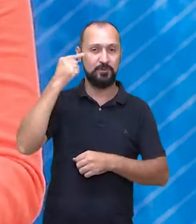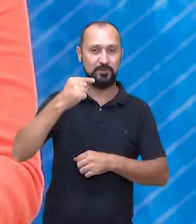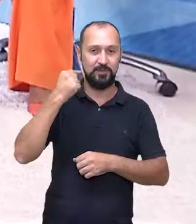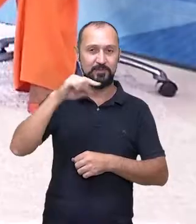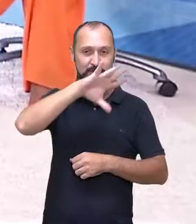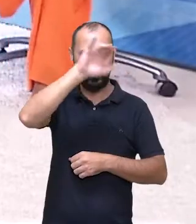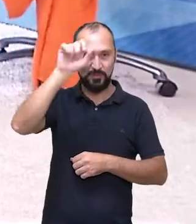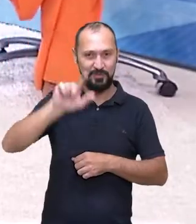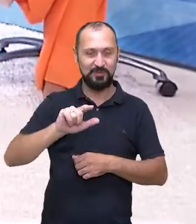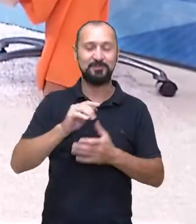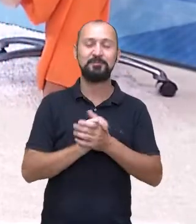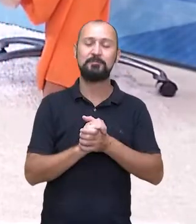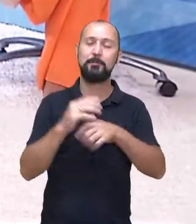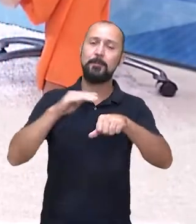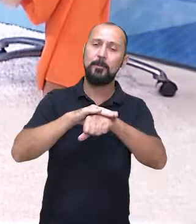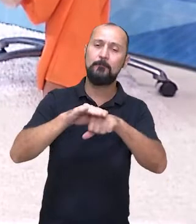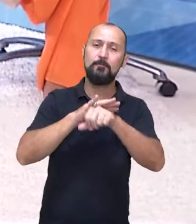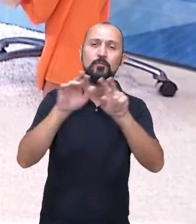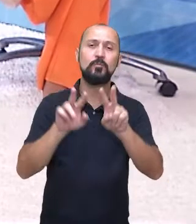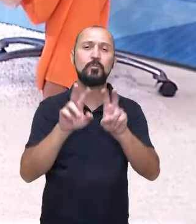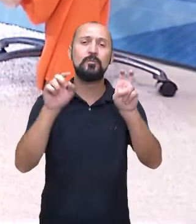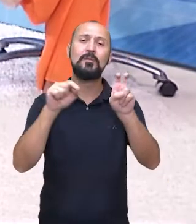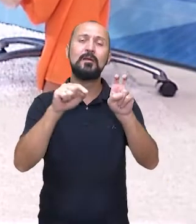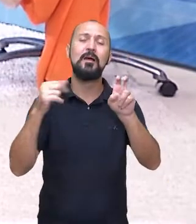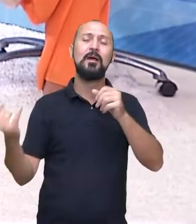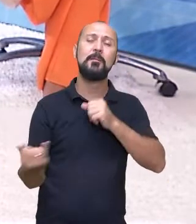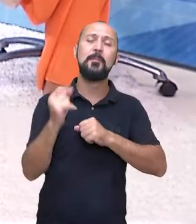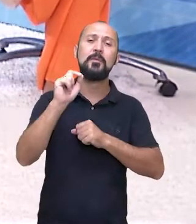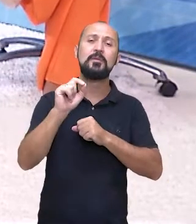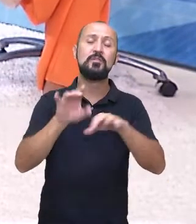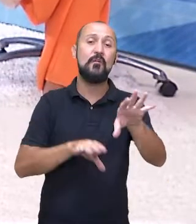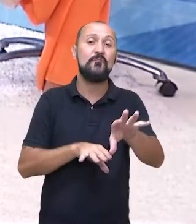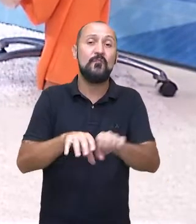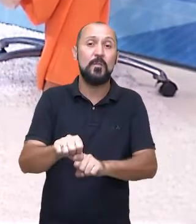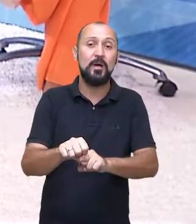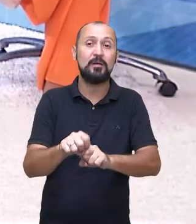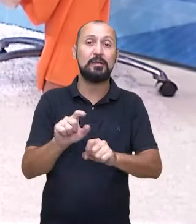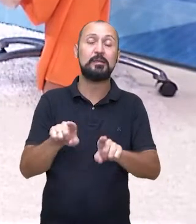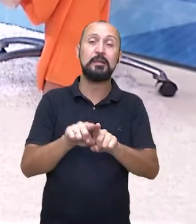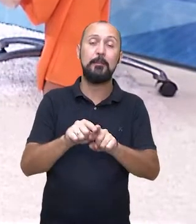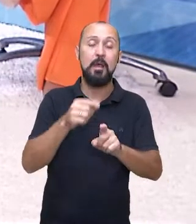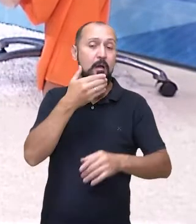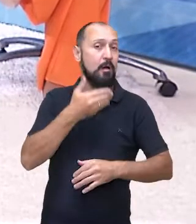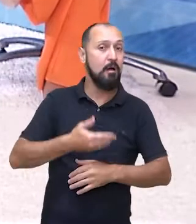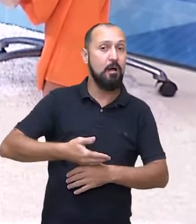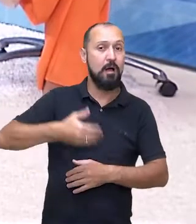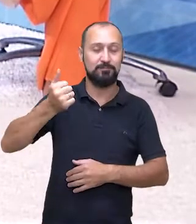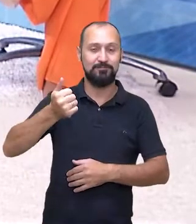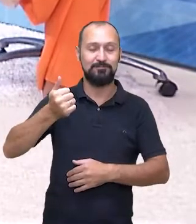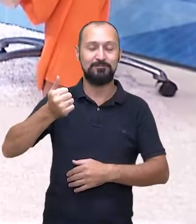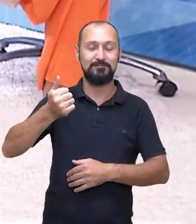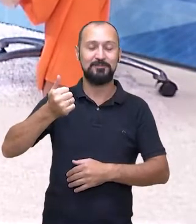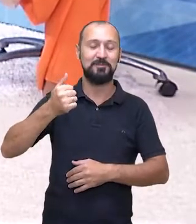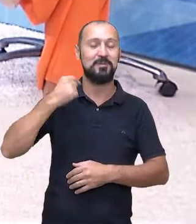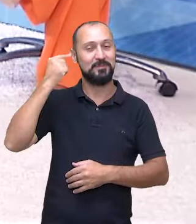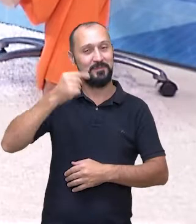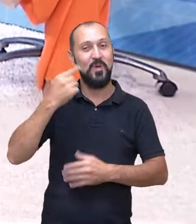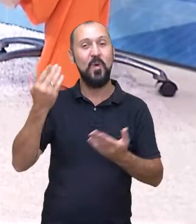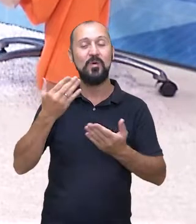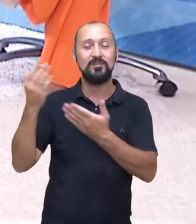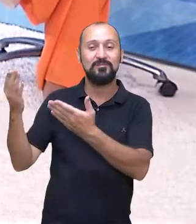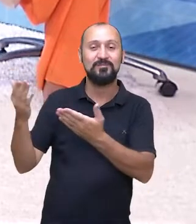advogados do estado e para falar um pouco mais sobre a importância na formação e no aprimoramento do